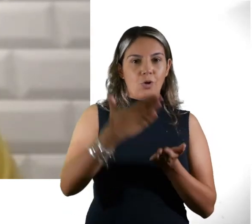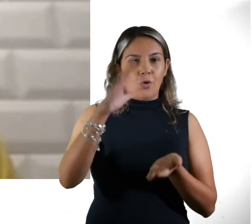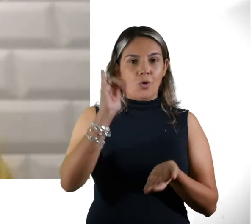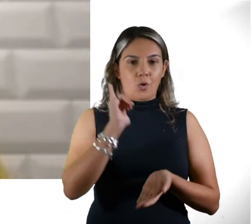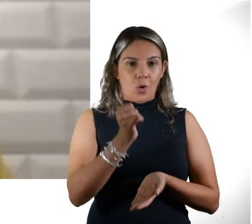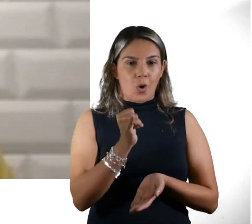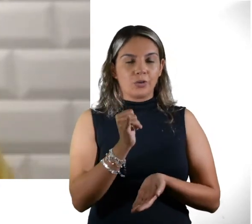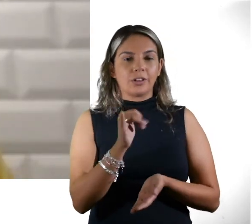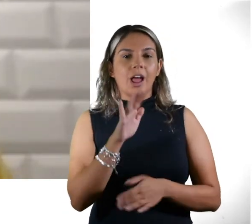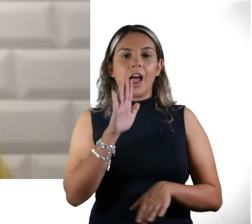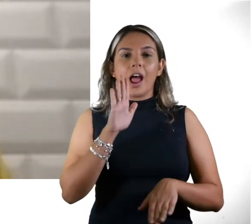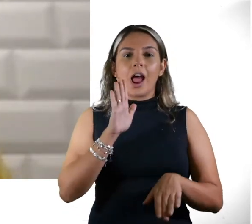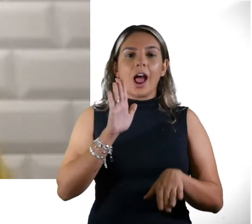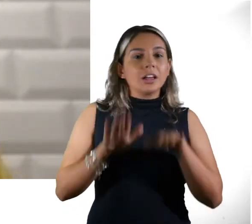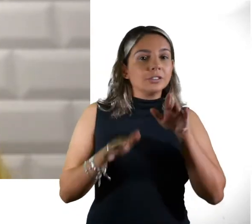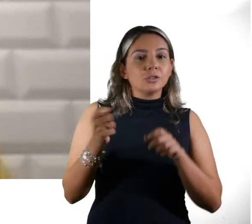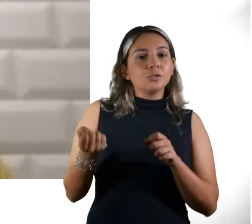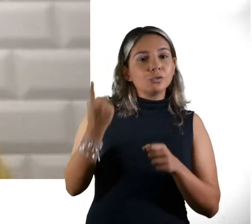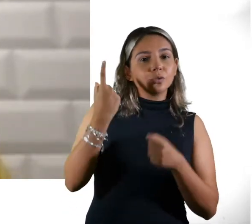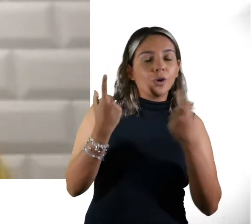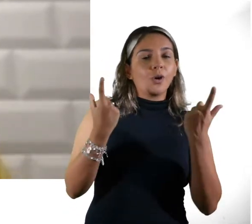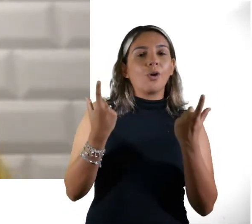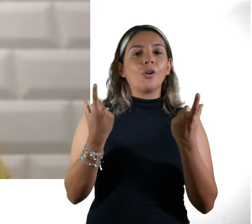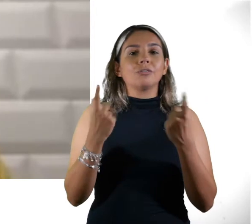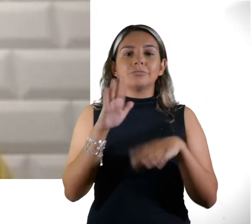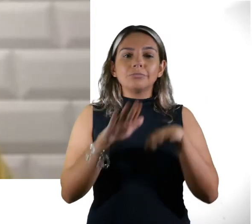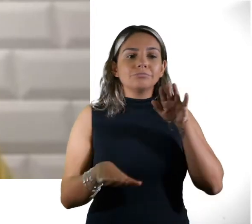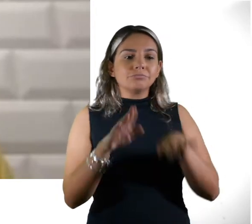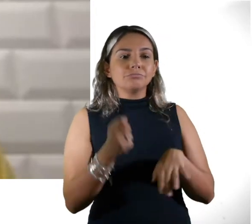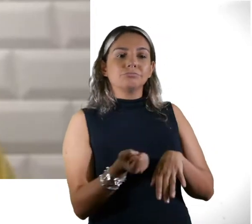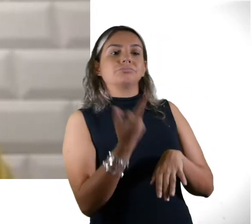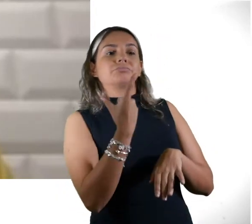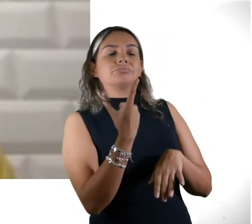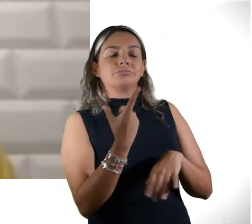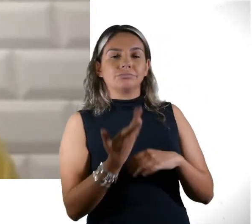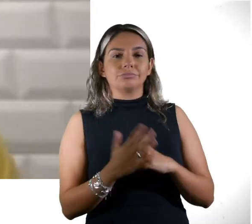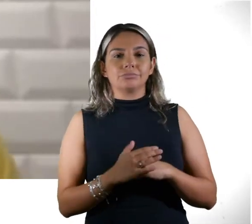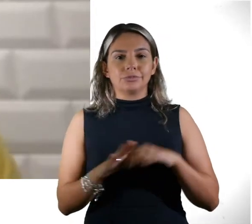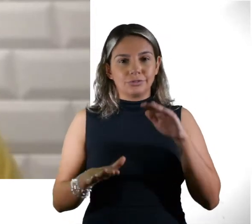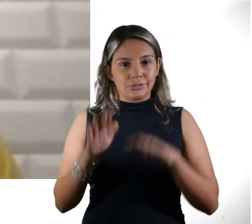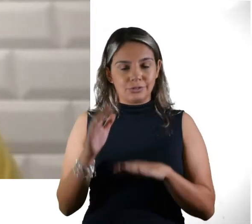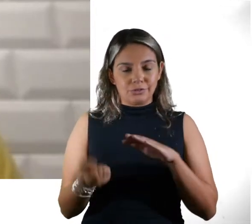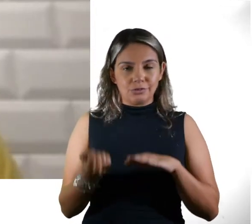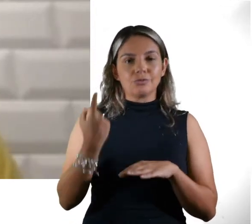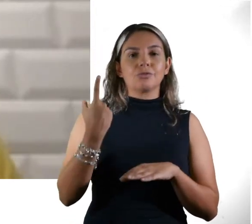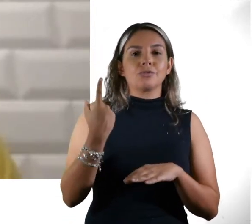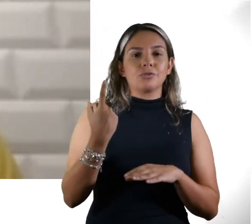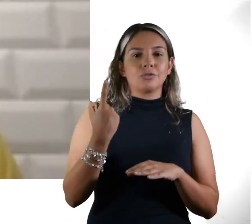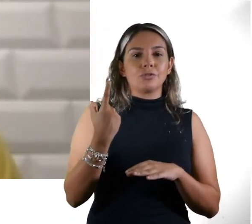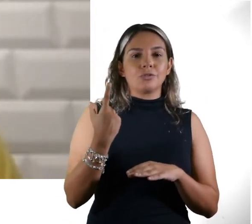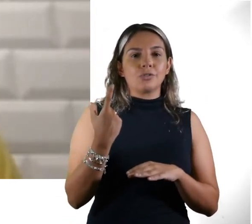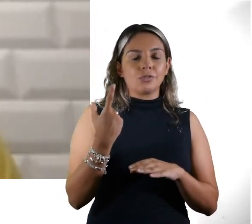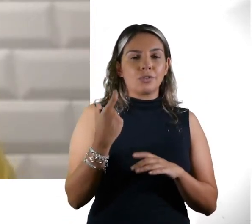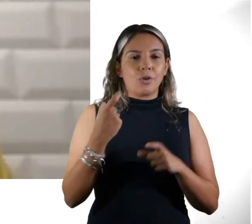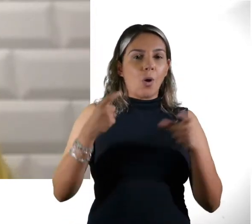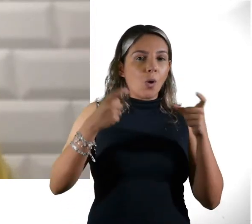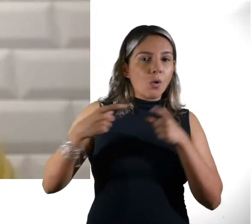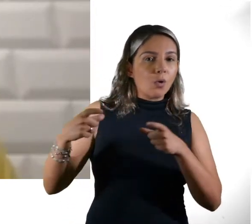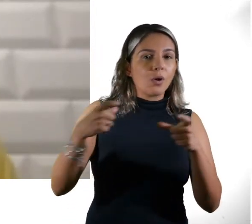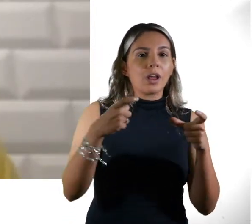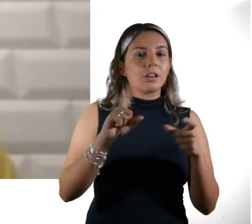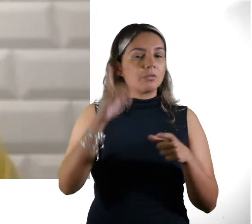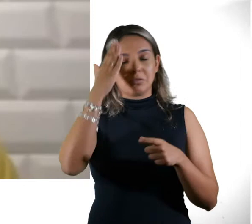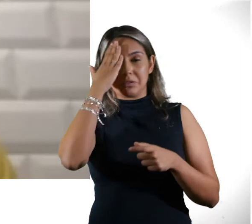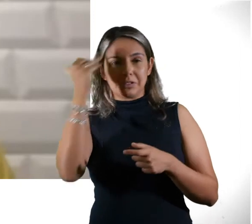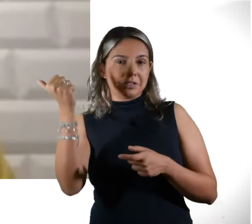às vezes surgem assim, outras vezes é ainda mais misterioso, porque de facto, às vezes surgem de alguns outros lugares que eu